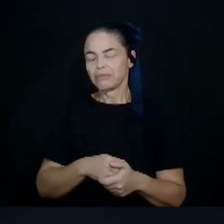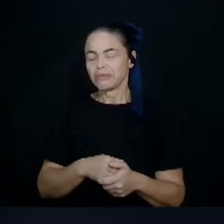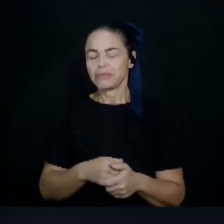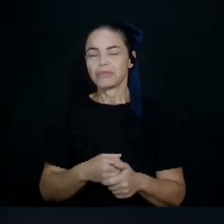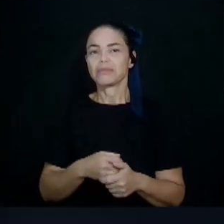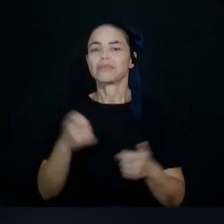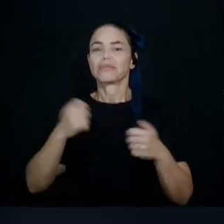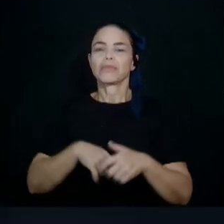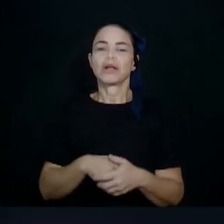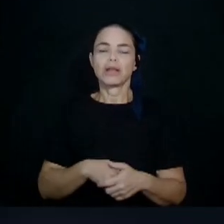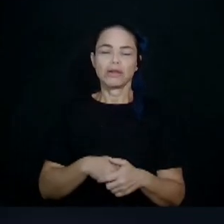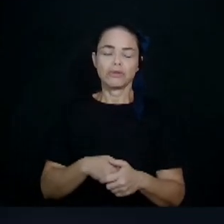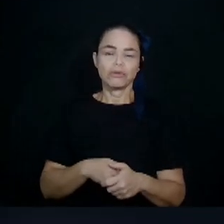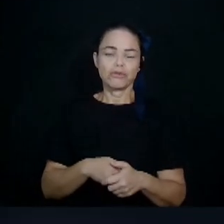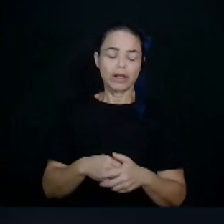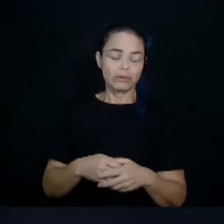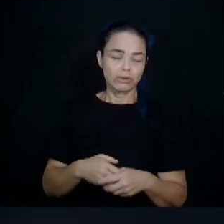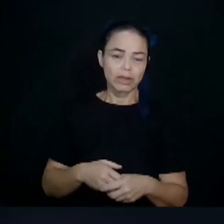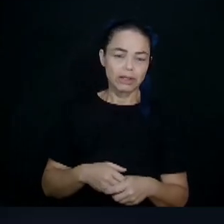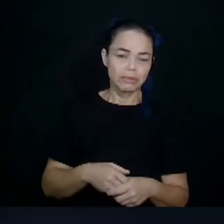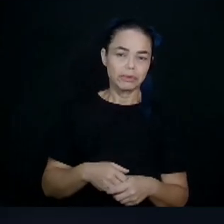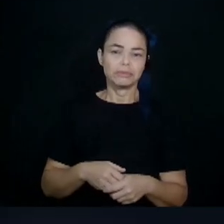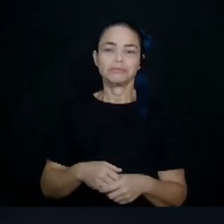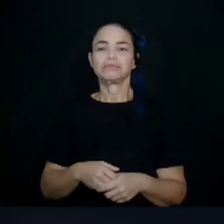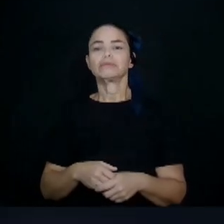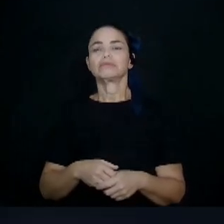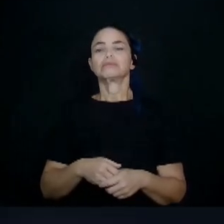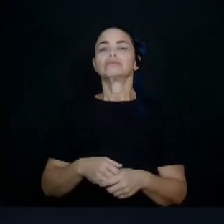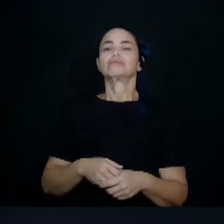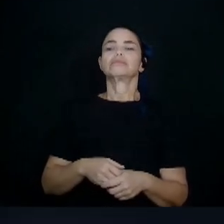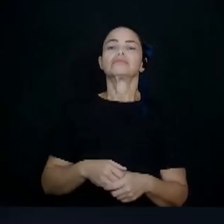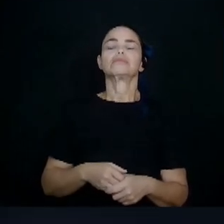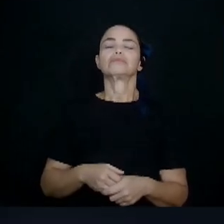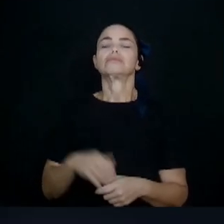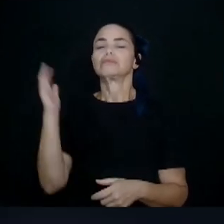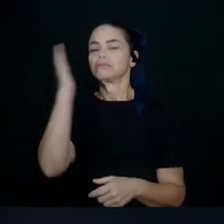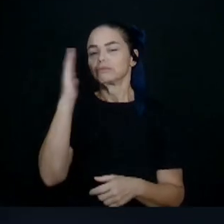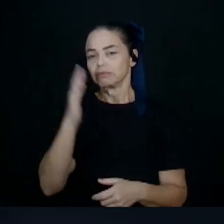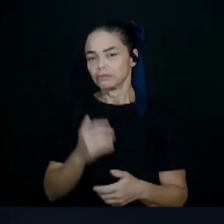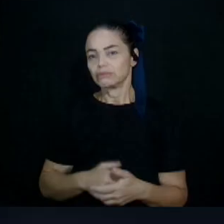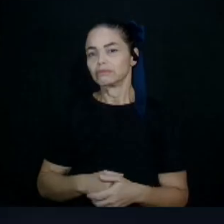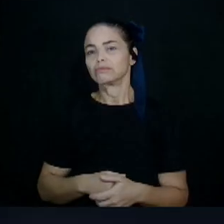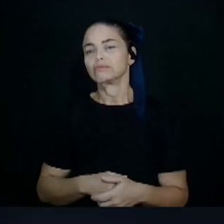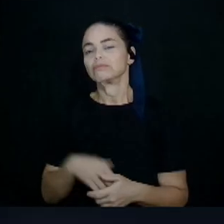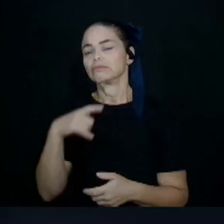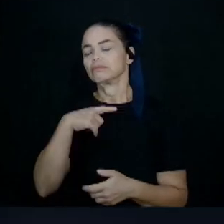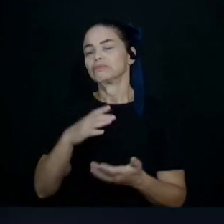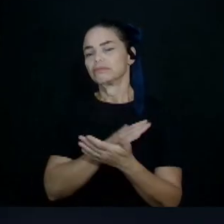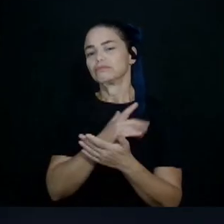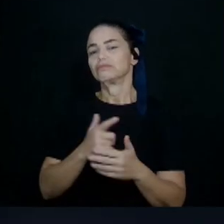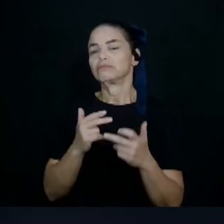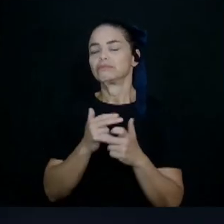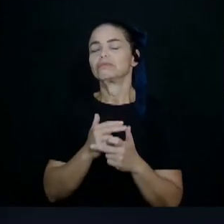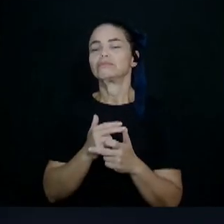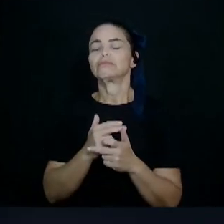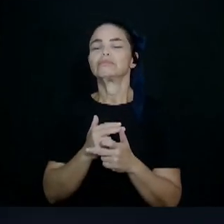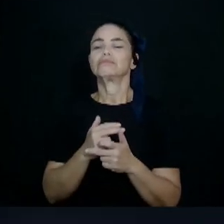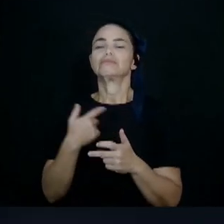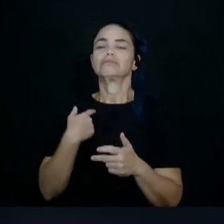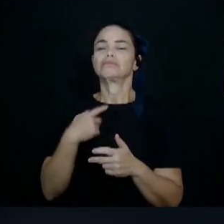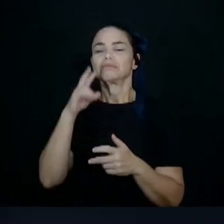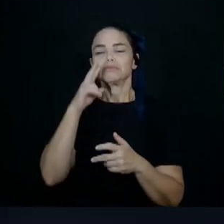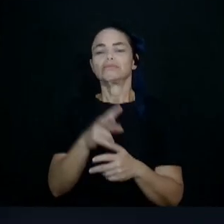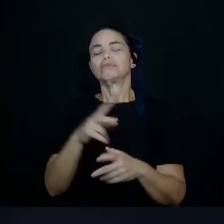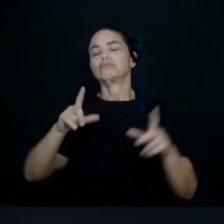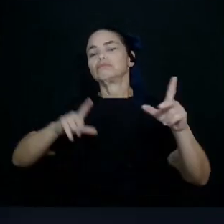possa alinhar as coisas, né? No Brasil, tem alguns casos, mas a gente vê na TV, né?